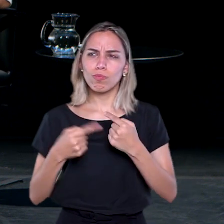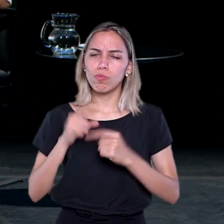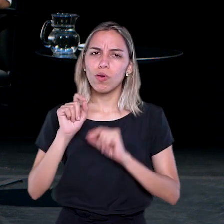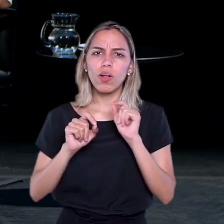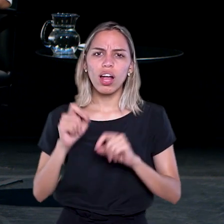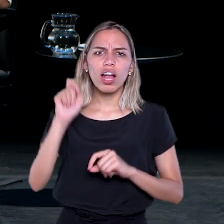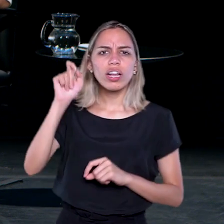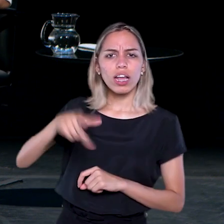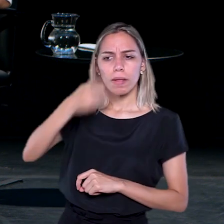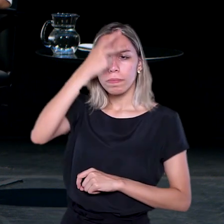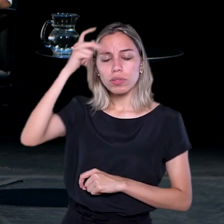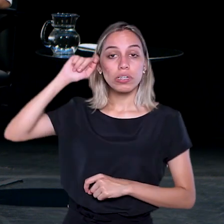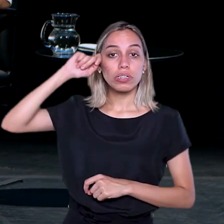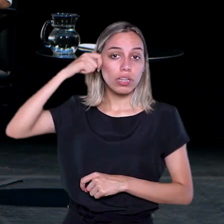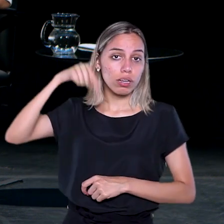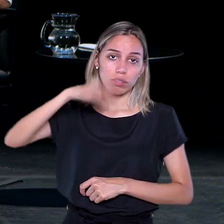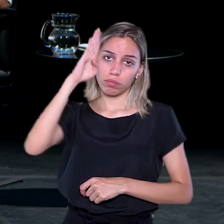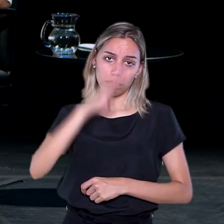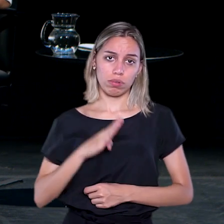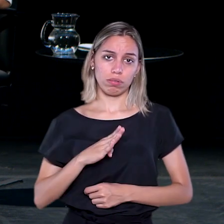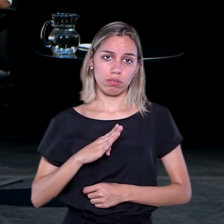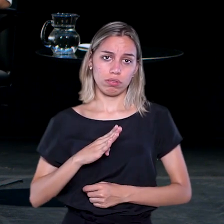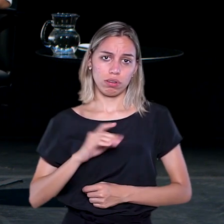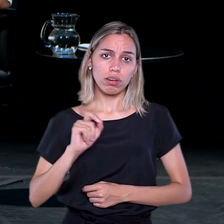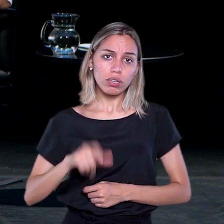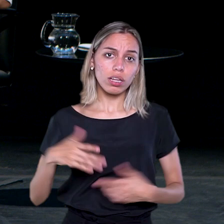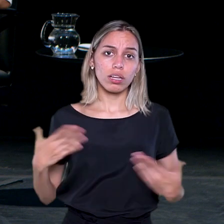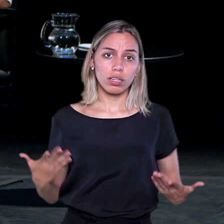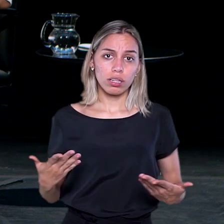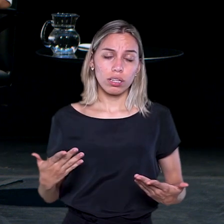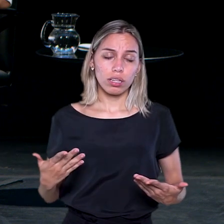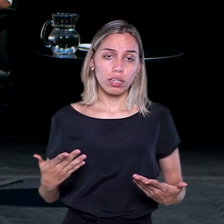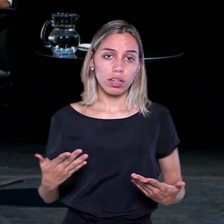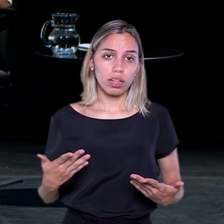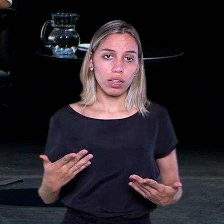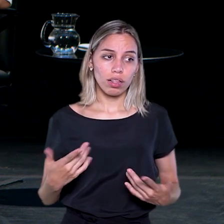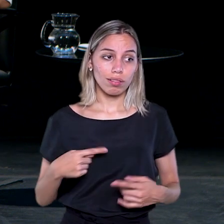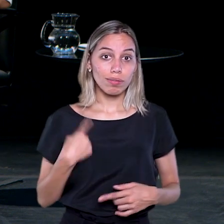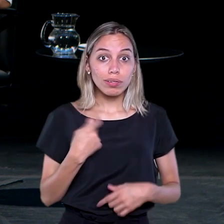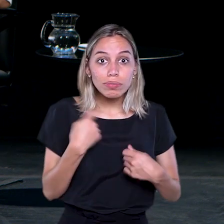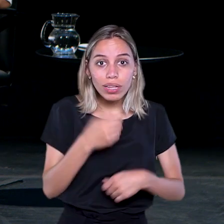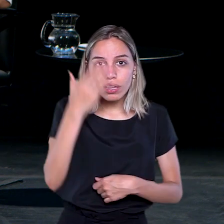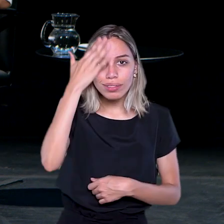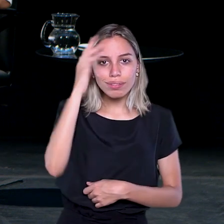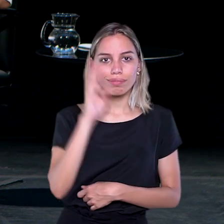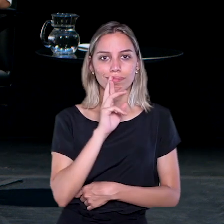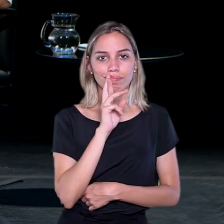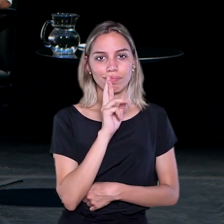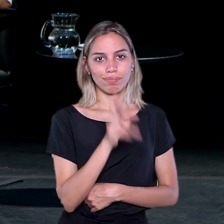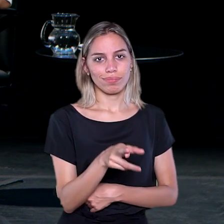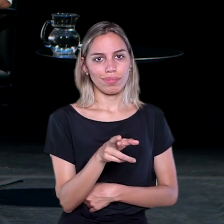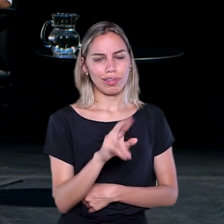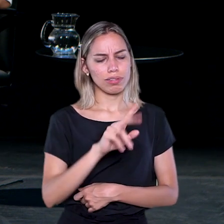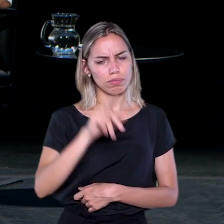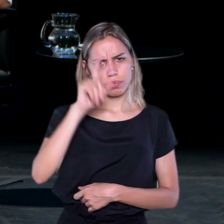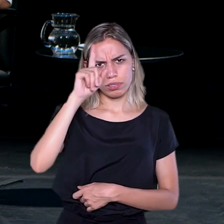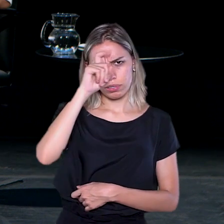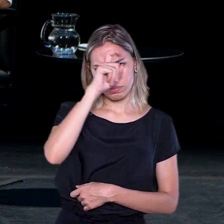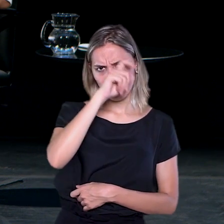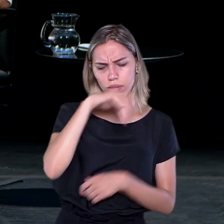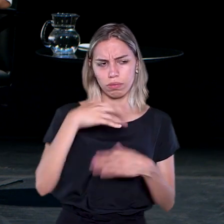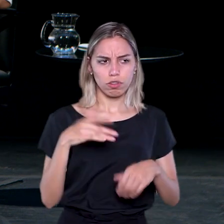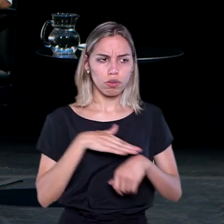Brasil. Afinal, quem são as pessoas negras? Nós precisamos saber responder. Não é muito difícil,